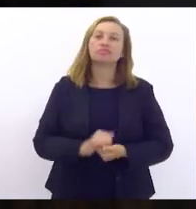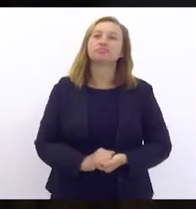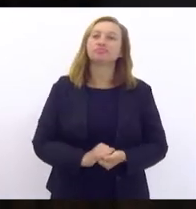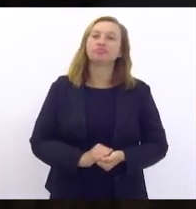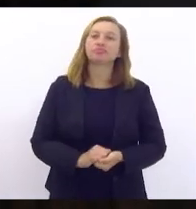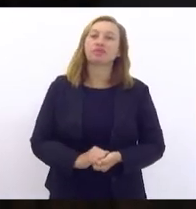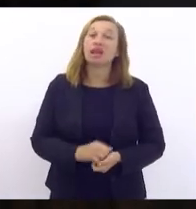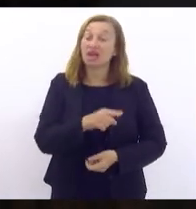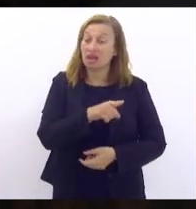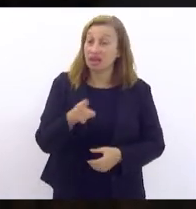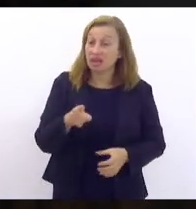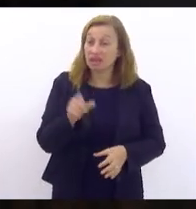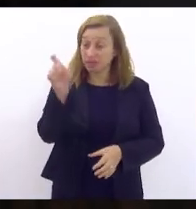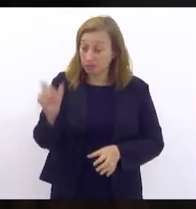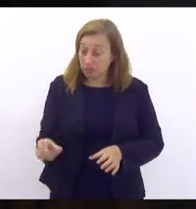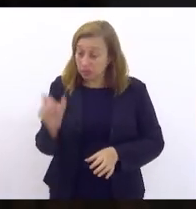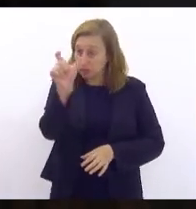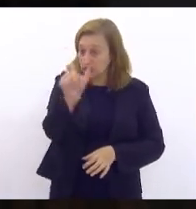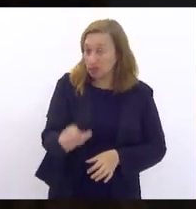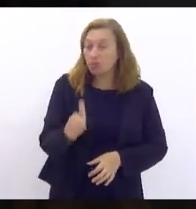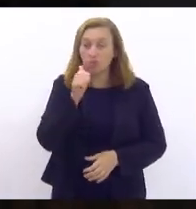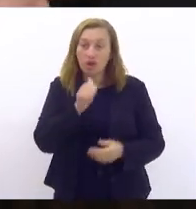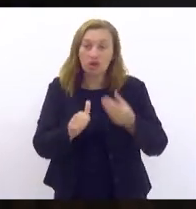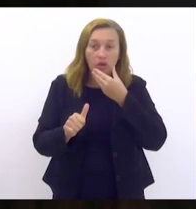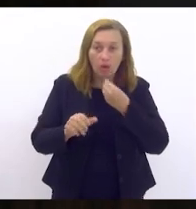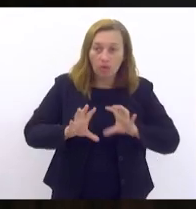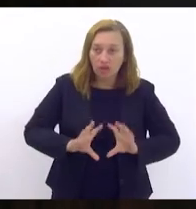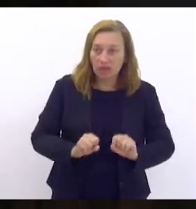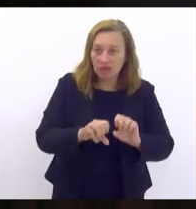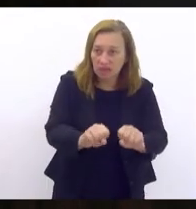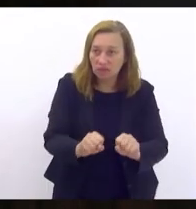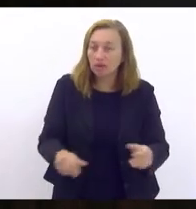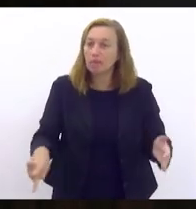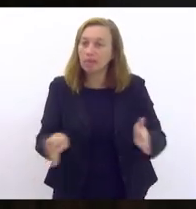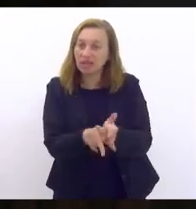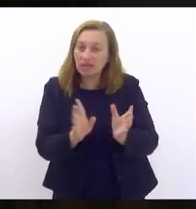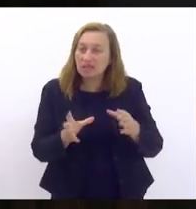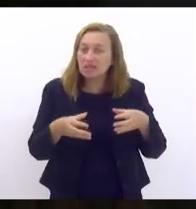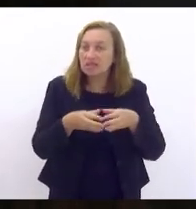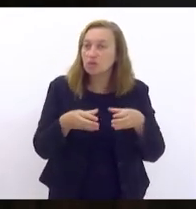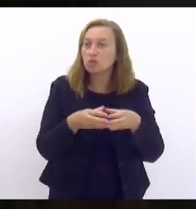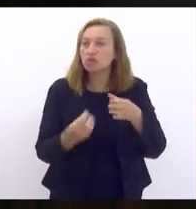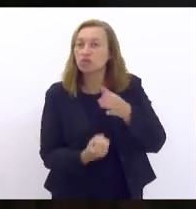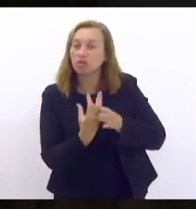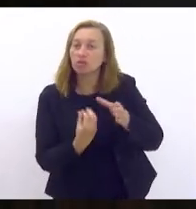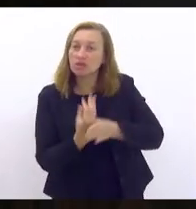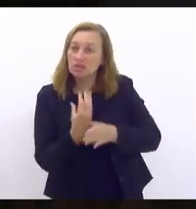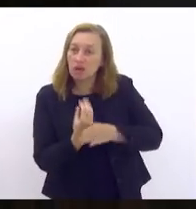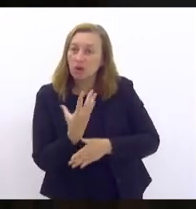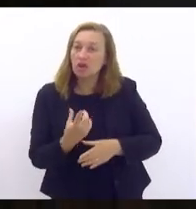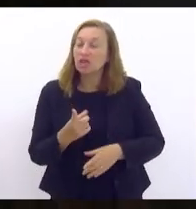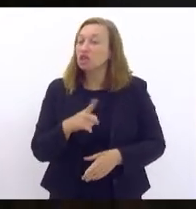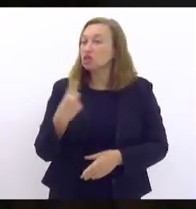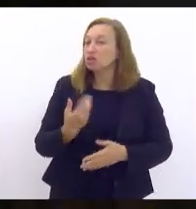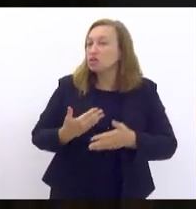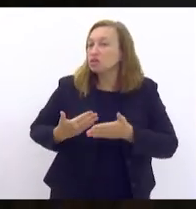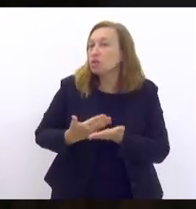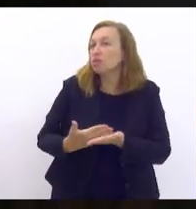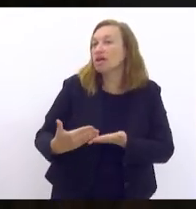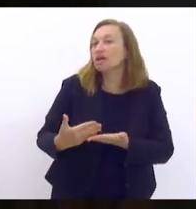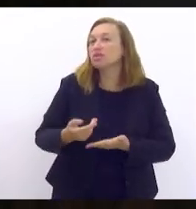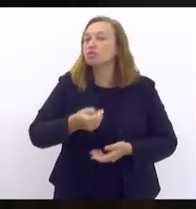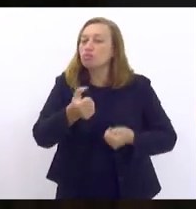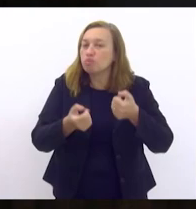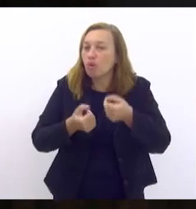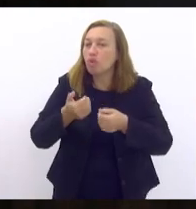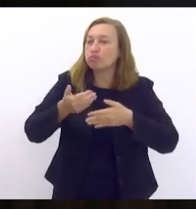de que esse catador e essa catadora faz parte também dessa cadeia né E que a gente começa aí ainda um pouco